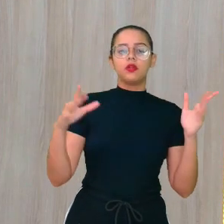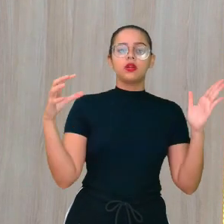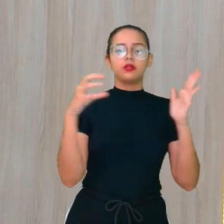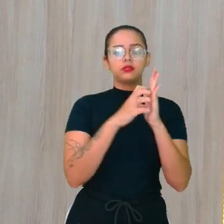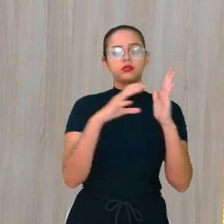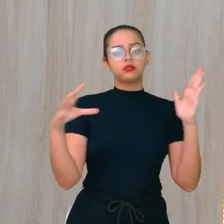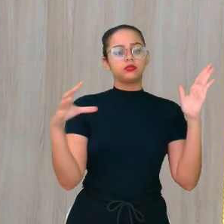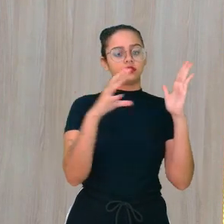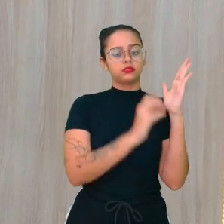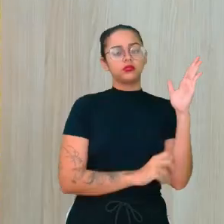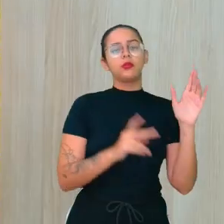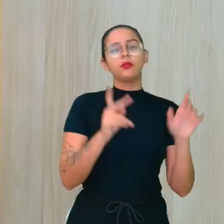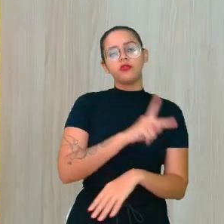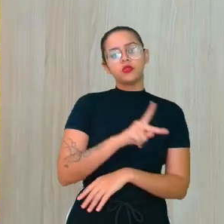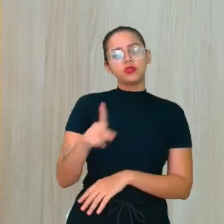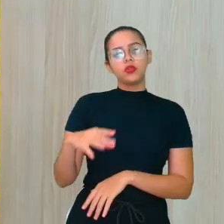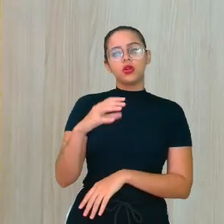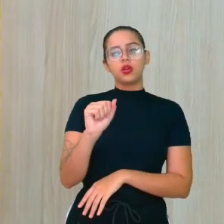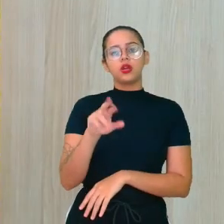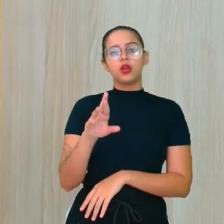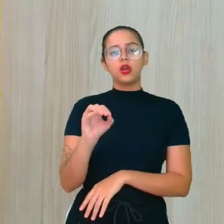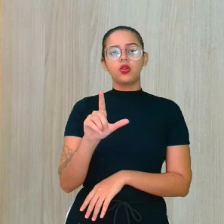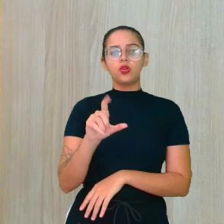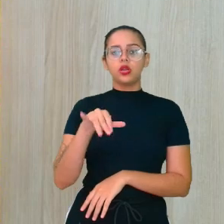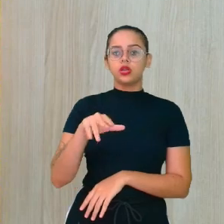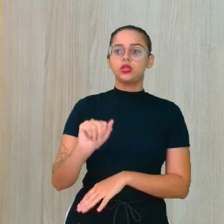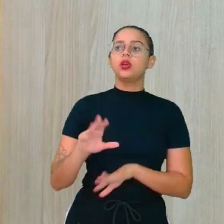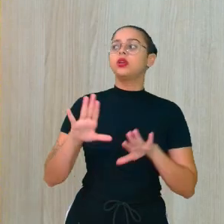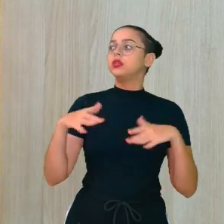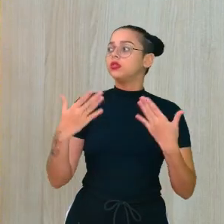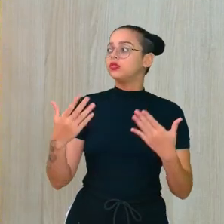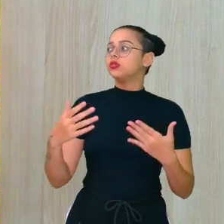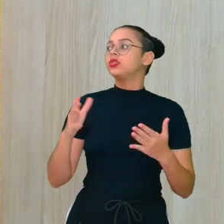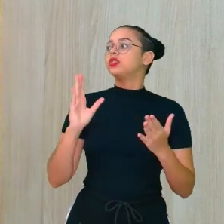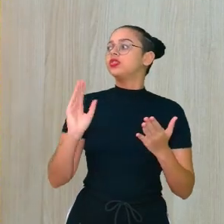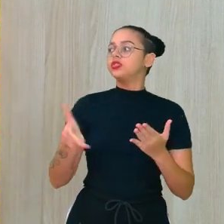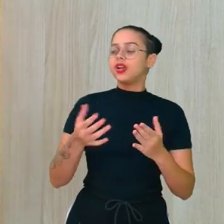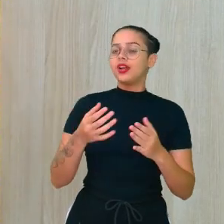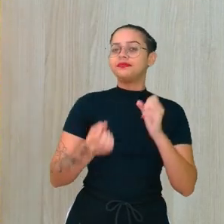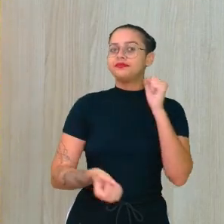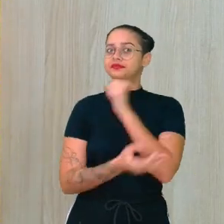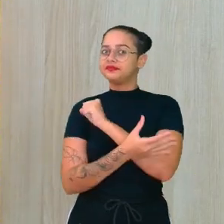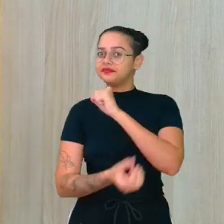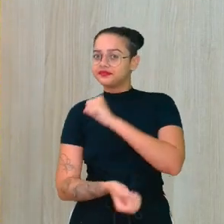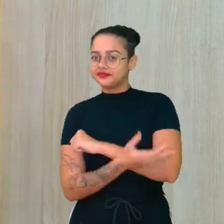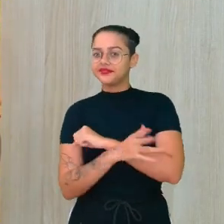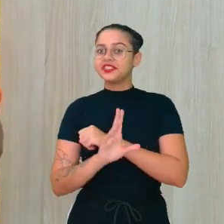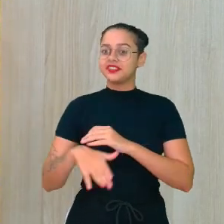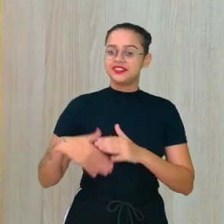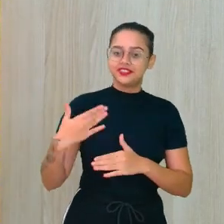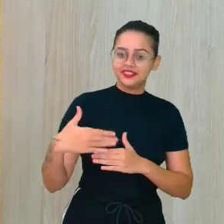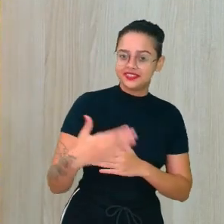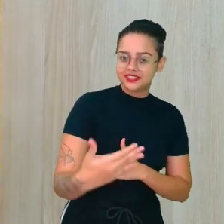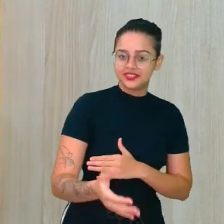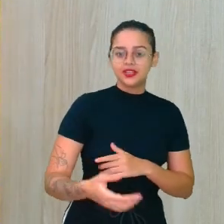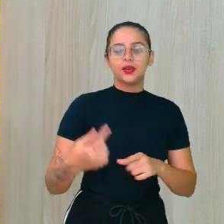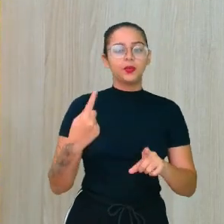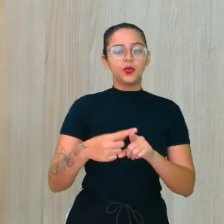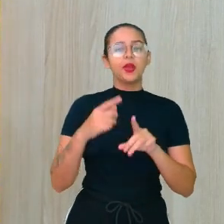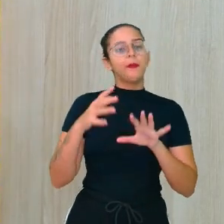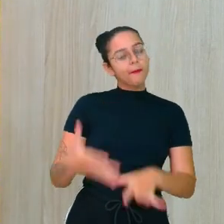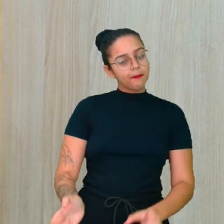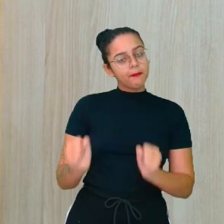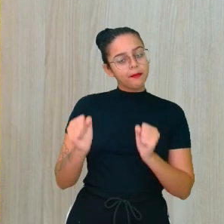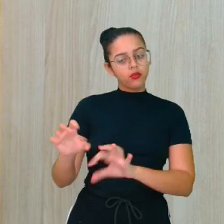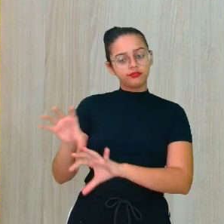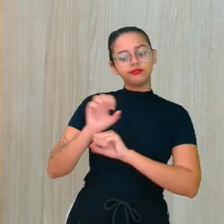com a professora Carolina. Ah, joia. Então já estamos dando um spoiler, já está adiantando. Que a pessoa pode ter o vírus, né,